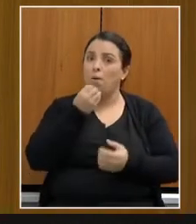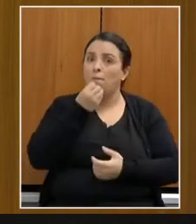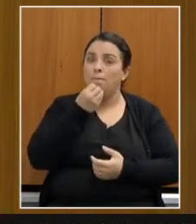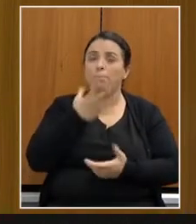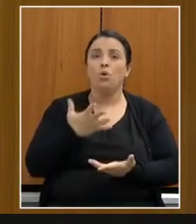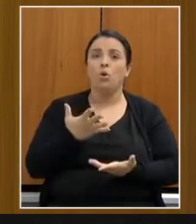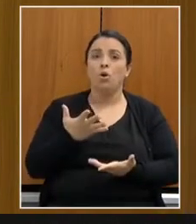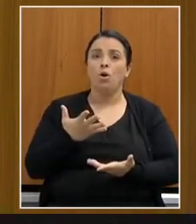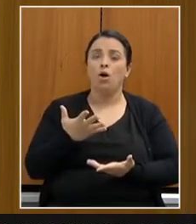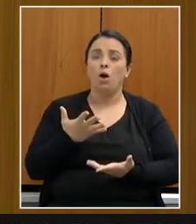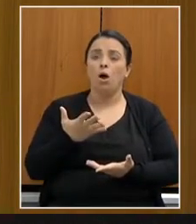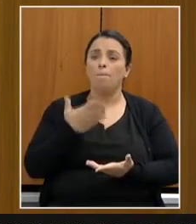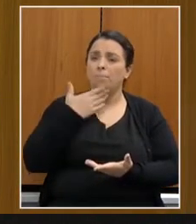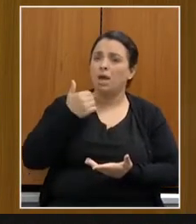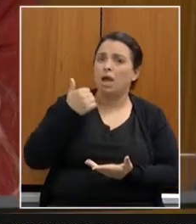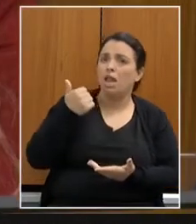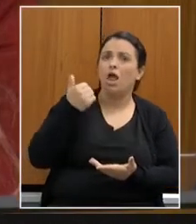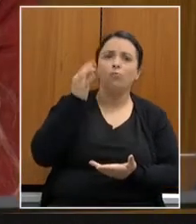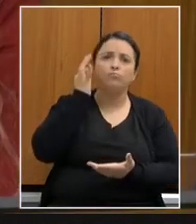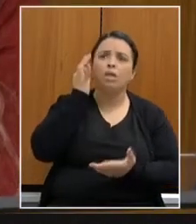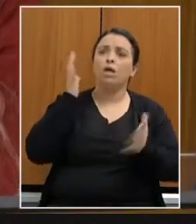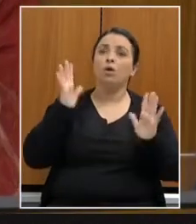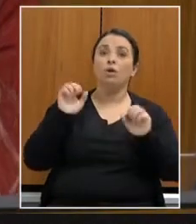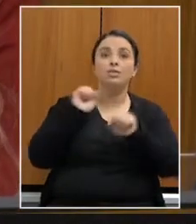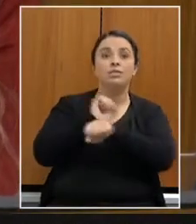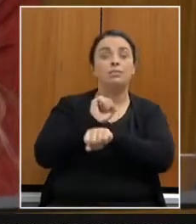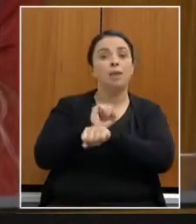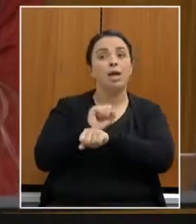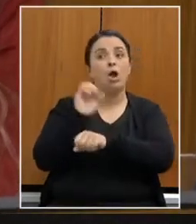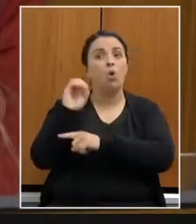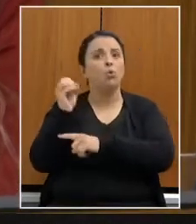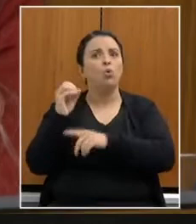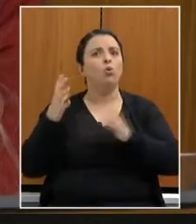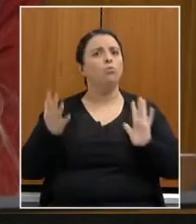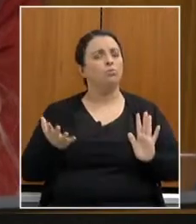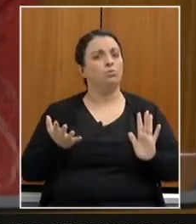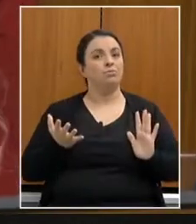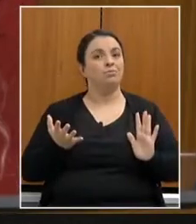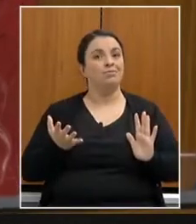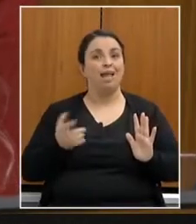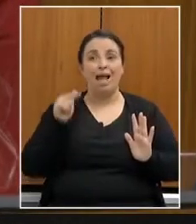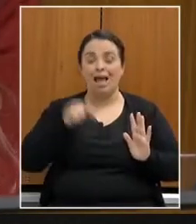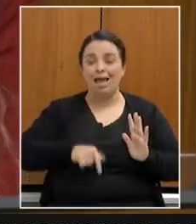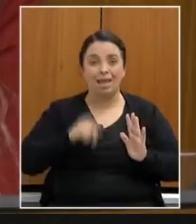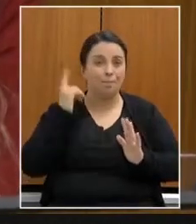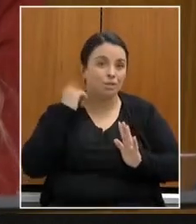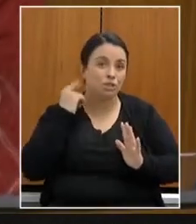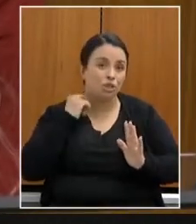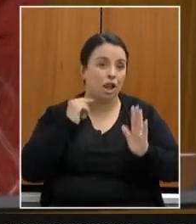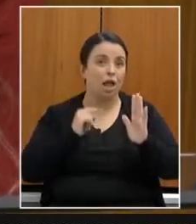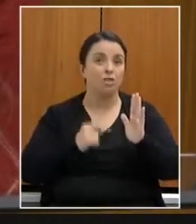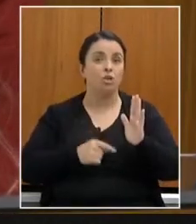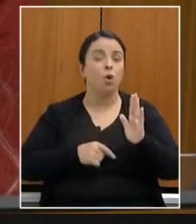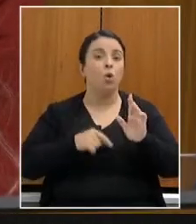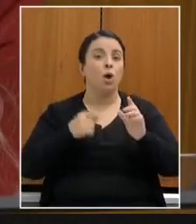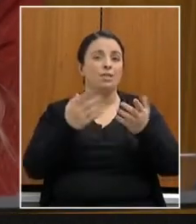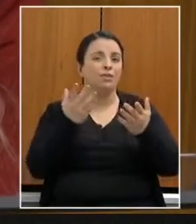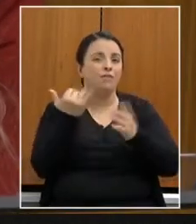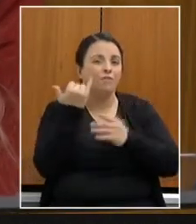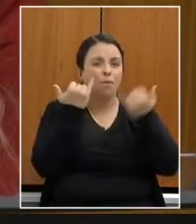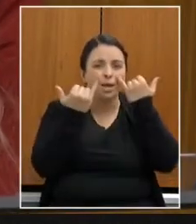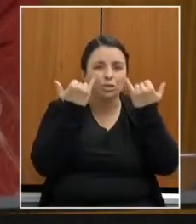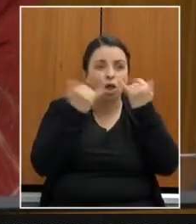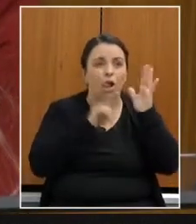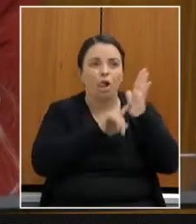mais de cuidado porque as pessoas continuam morrendo os números são péssimos para Minas Gerais e para o Brasil as pessoas estão morrendo de uma doença que tem